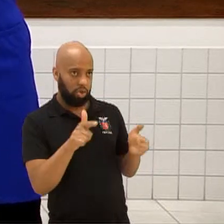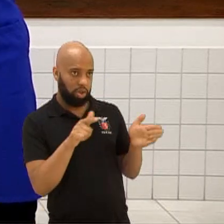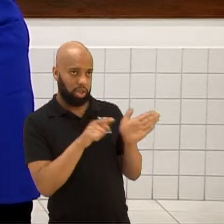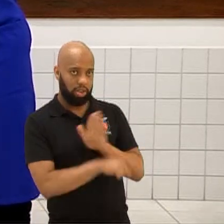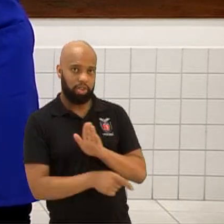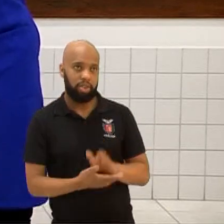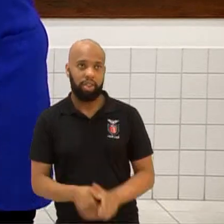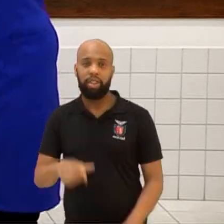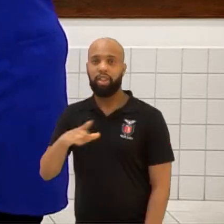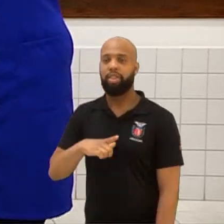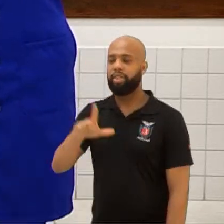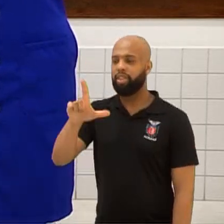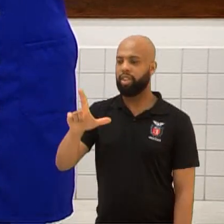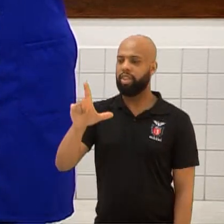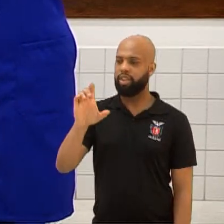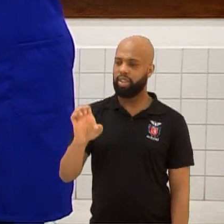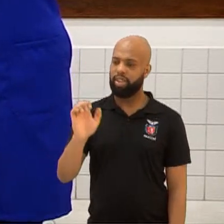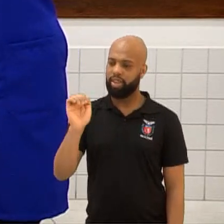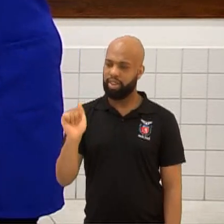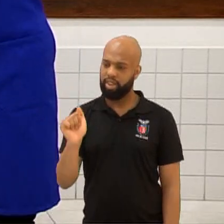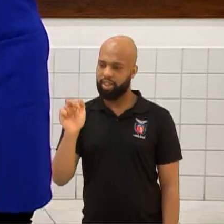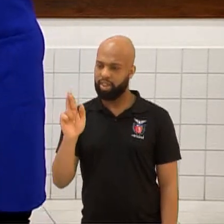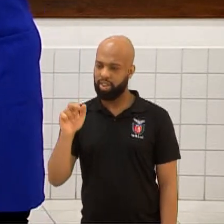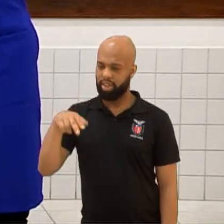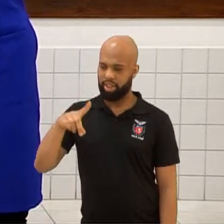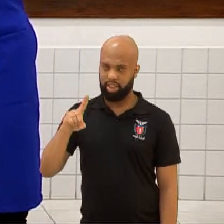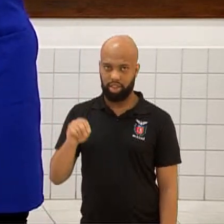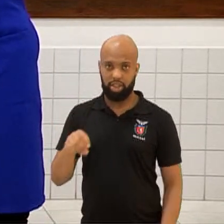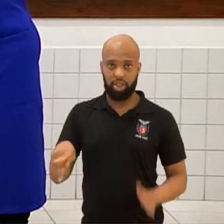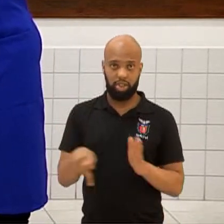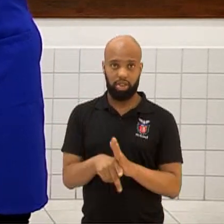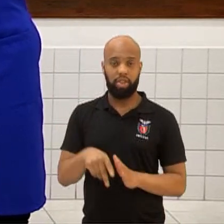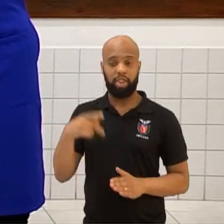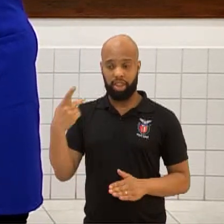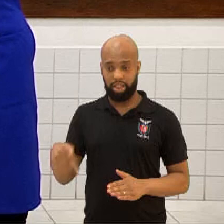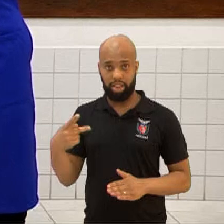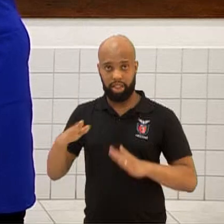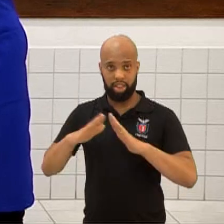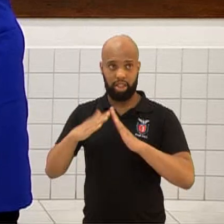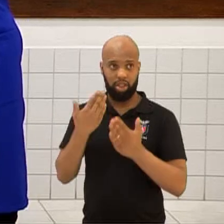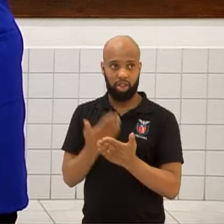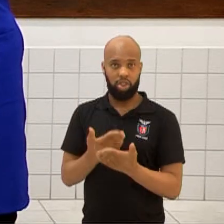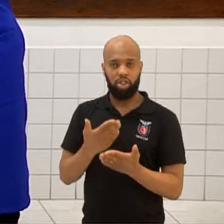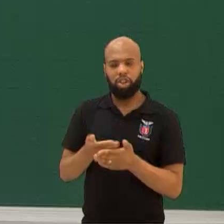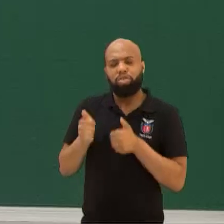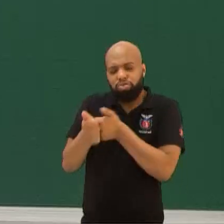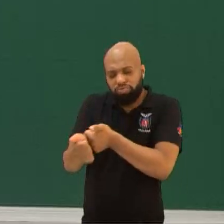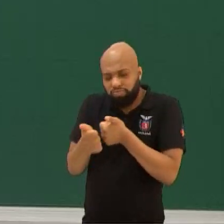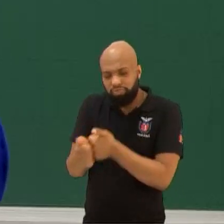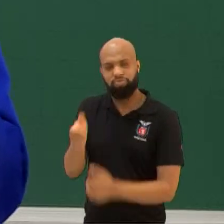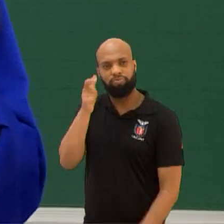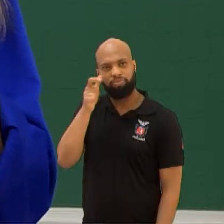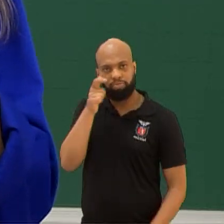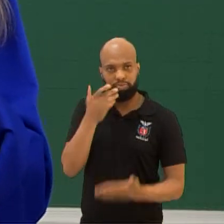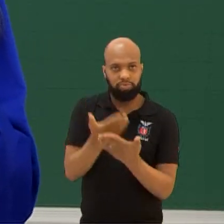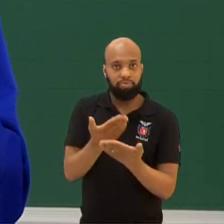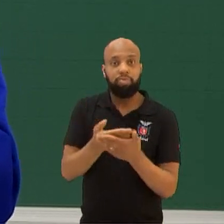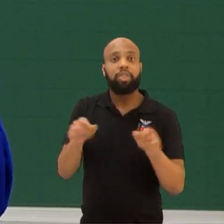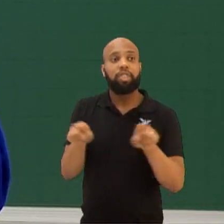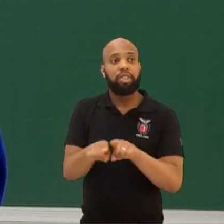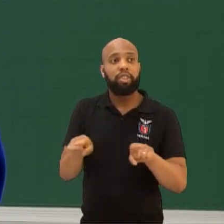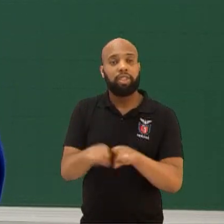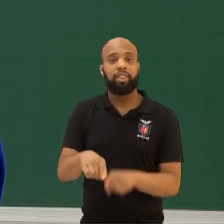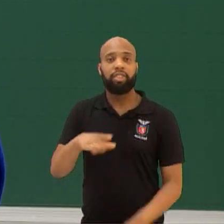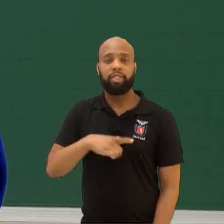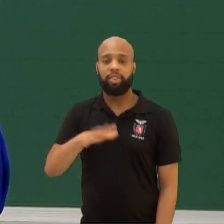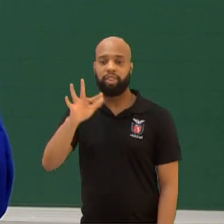Ainda falta um tempinho, vamos lá. Leonardo Verbanek. Olá, Leonardo Machado, aqui do Colégio Ivo Leão, acompanhando a aula ao vivo. Muito obrigada, Leonardo. O Francisco Castro.